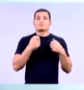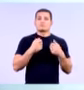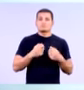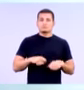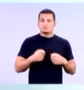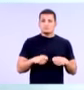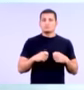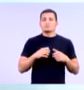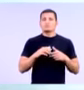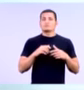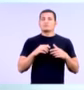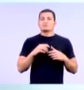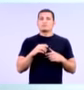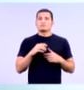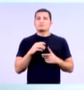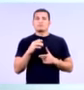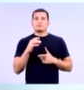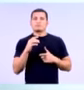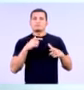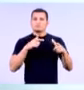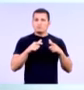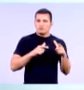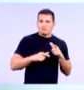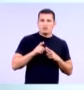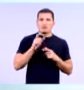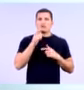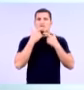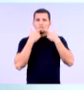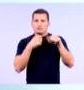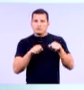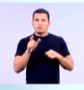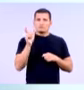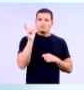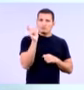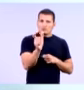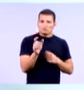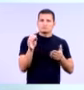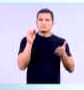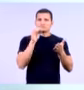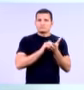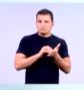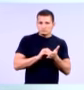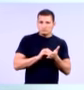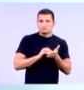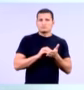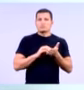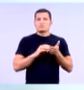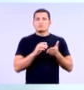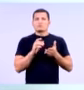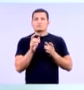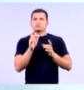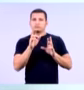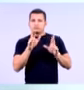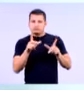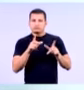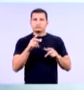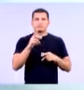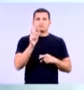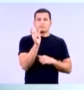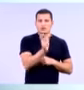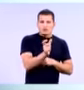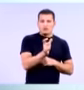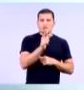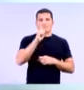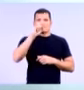buscar trabalhar a linguagem, a palavra, empregando jogos, figuras de linguagem, jogo de palavras, de ideias.